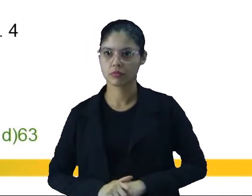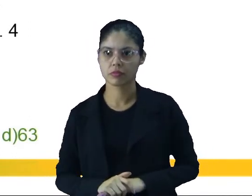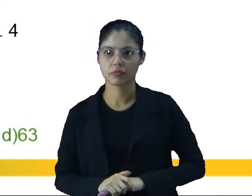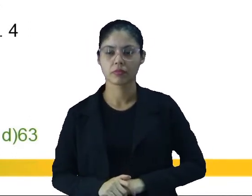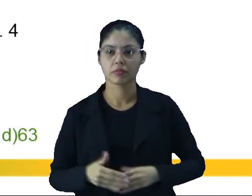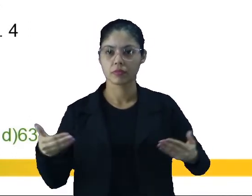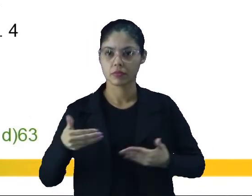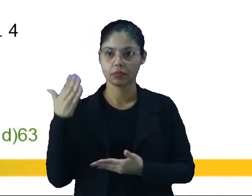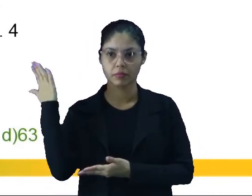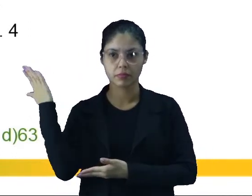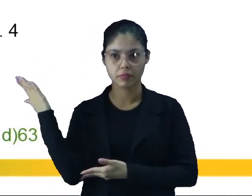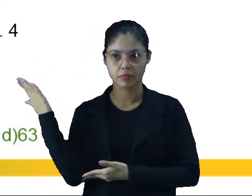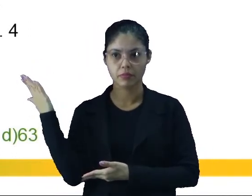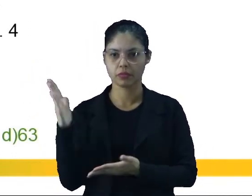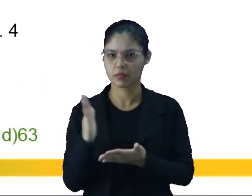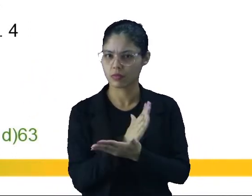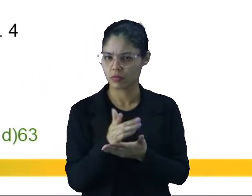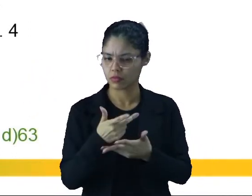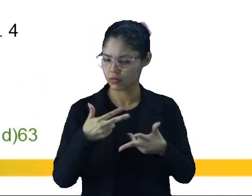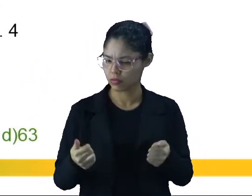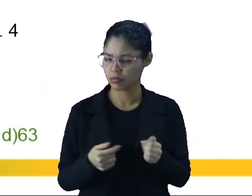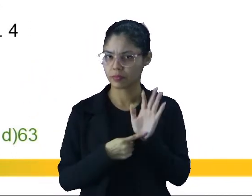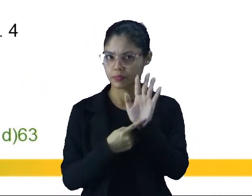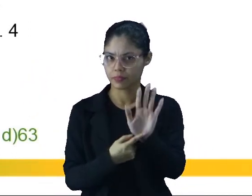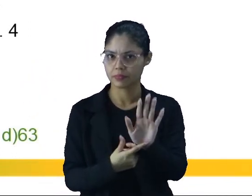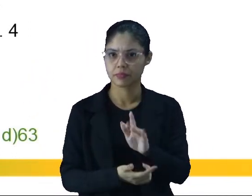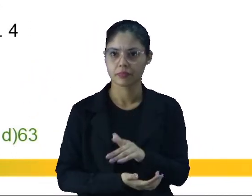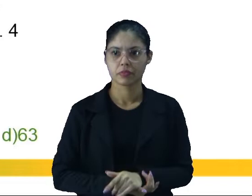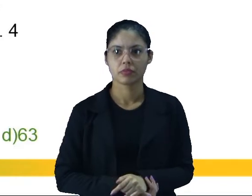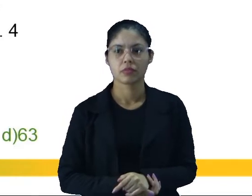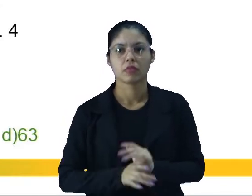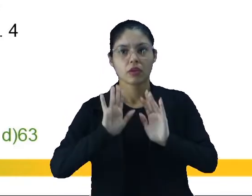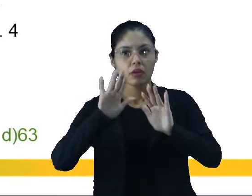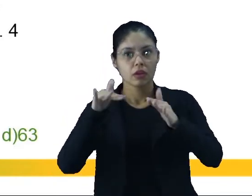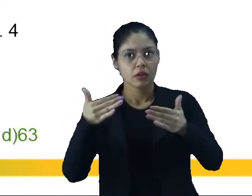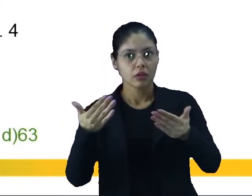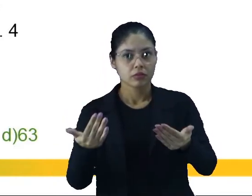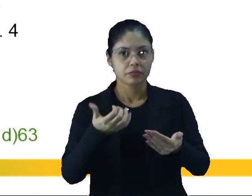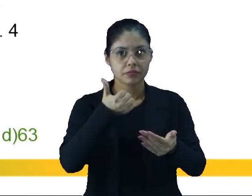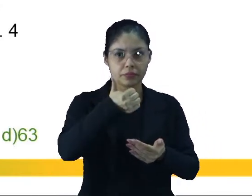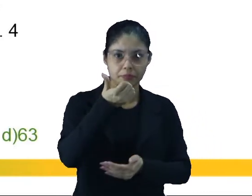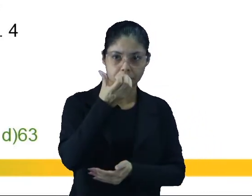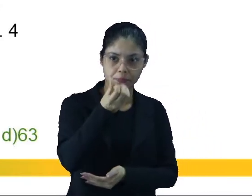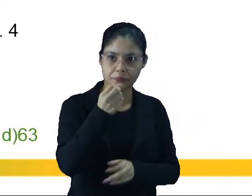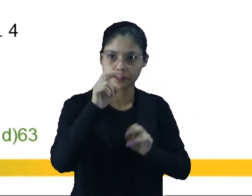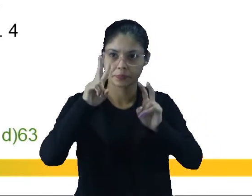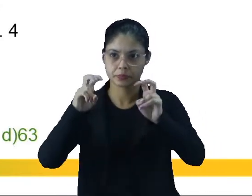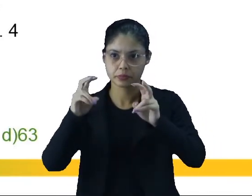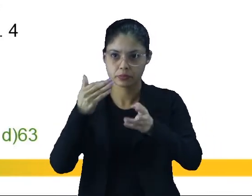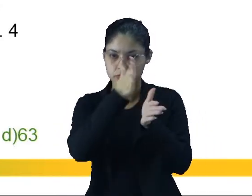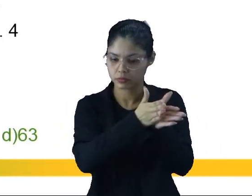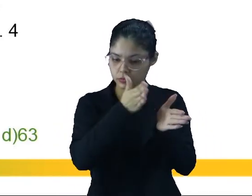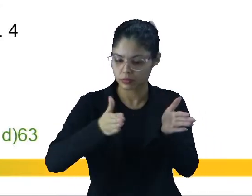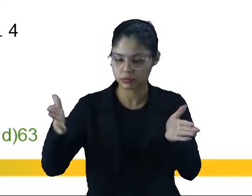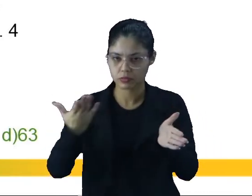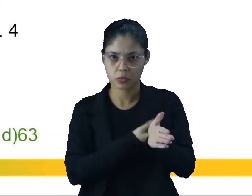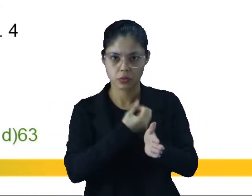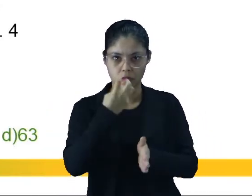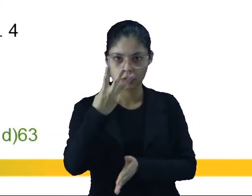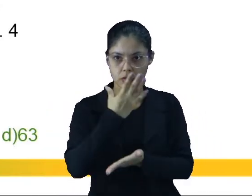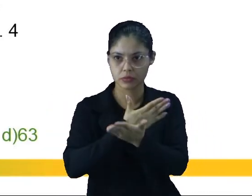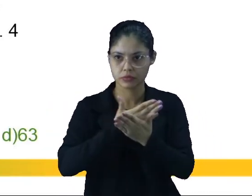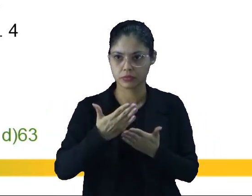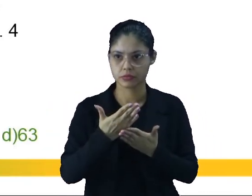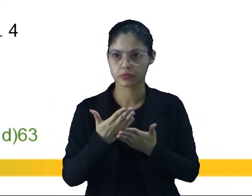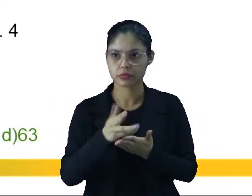Vamos calcular aqui, vamos mostrar algumas coisinhas para vocês. Qual o 16º termo da sequência que inicia com o número 3 e